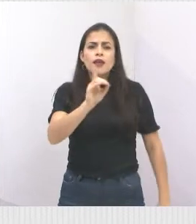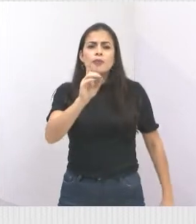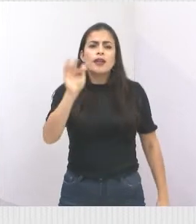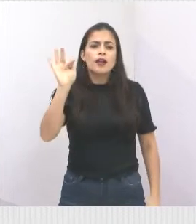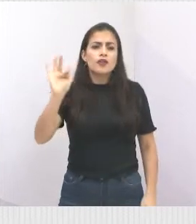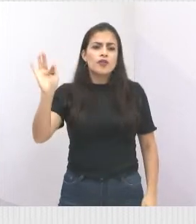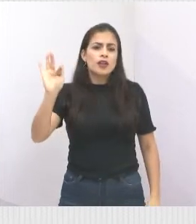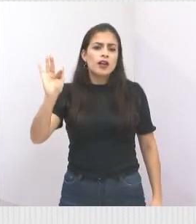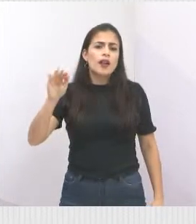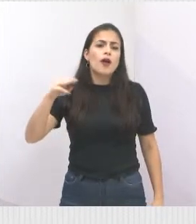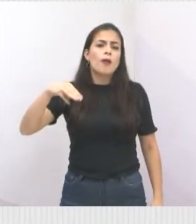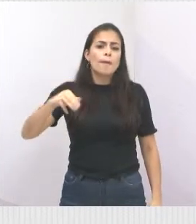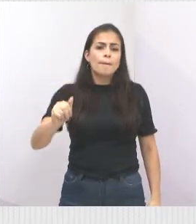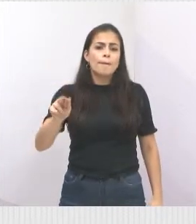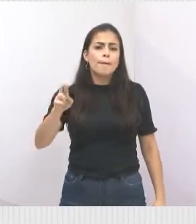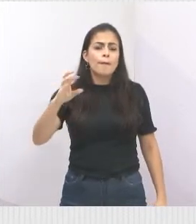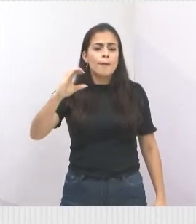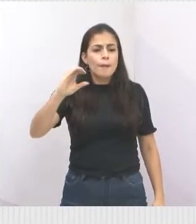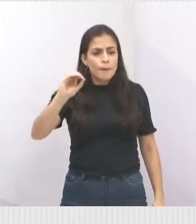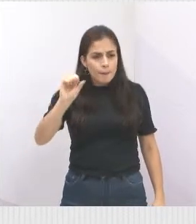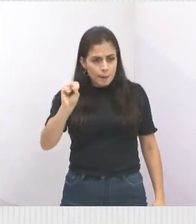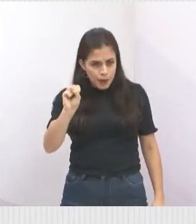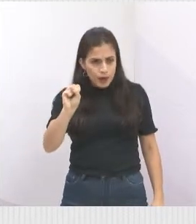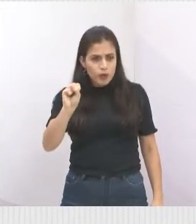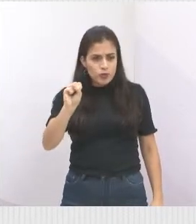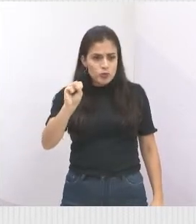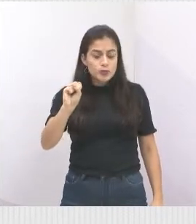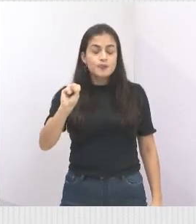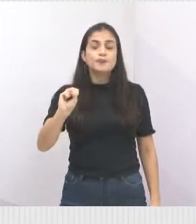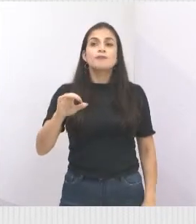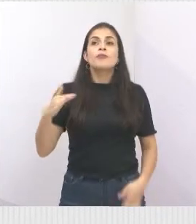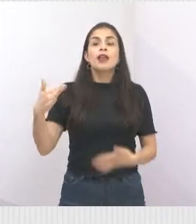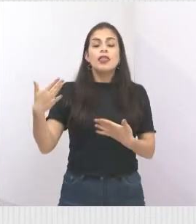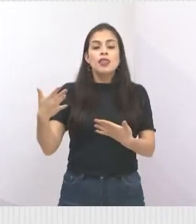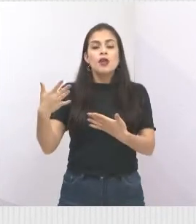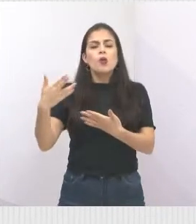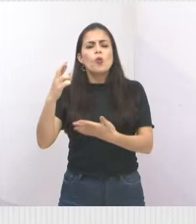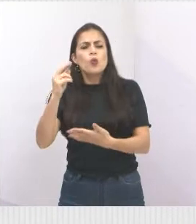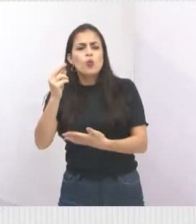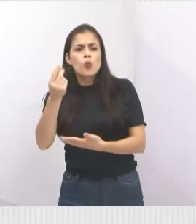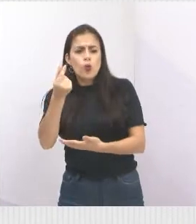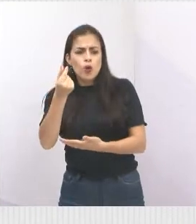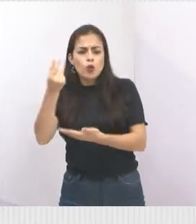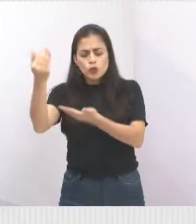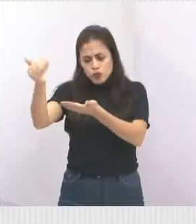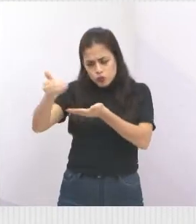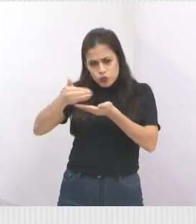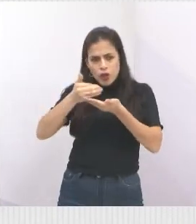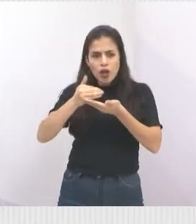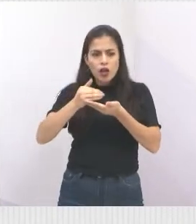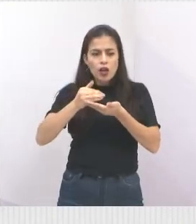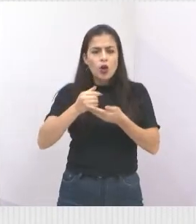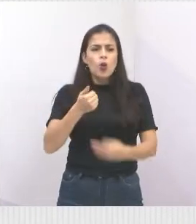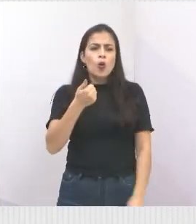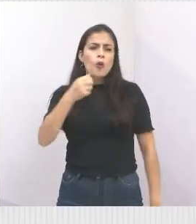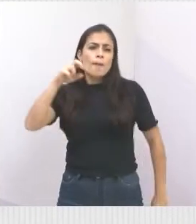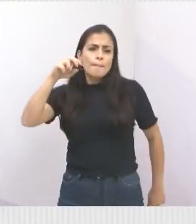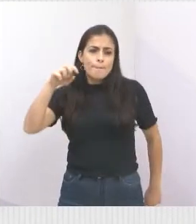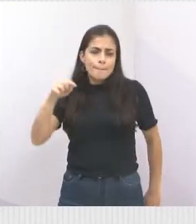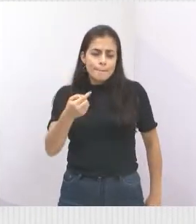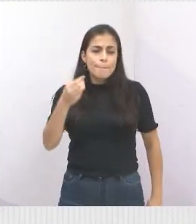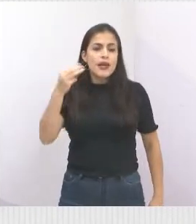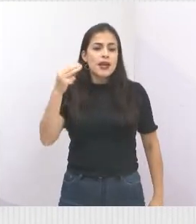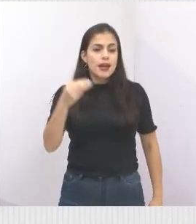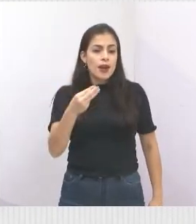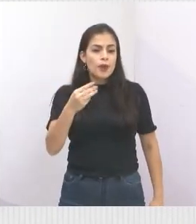Então essa informação de utilidade pública recurso que tá vindo para cá um milhão e trezentos já destinado pelo Deputado então muito